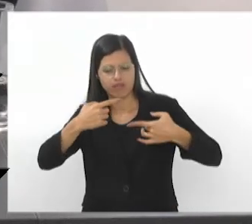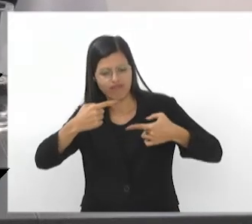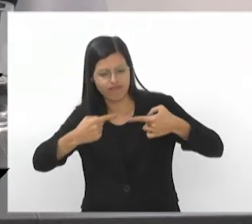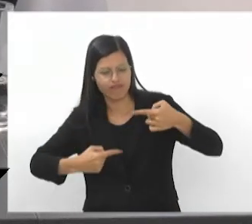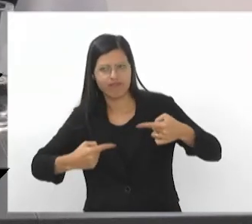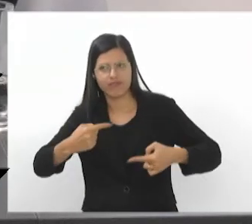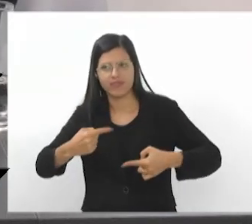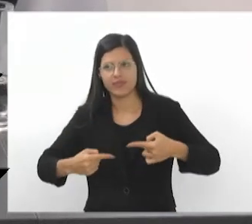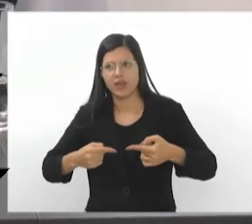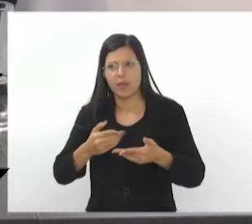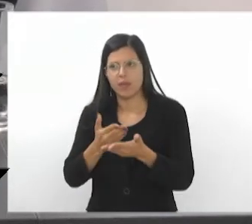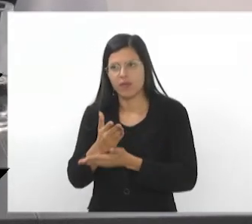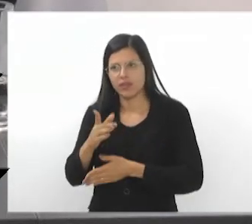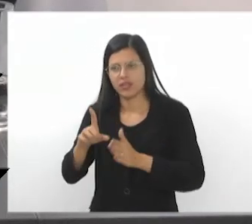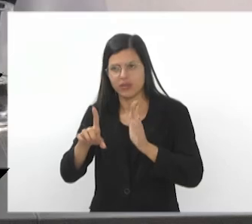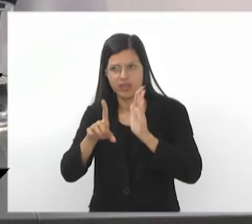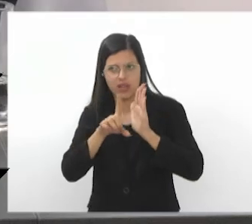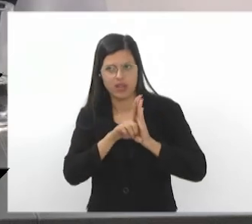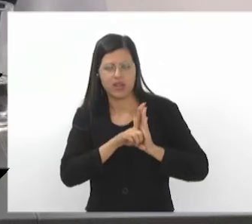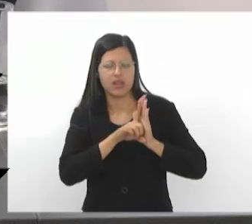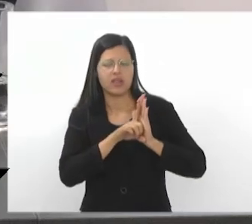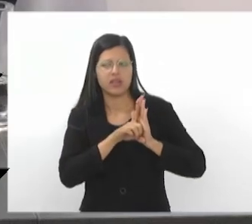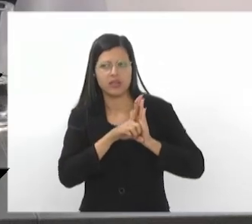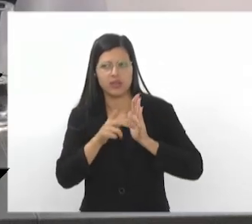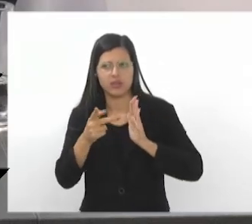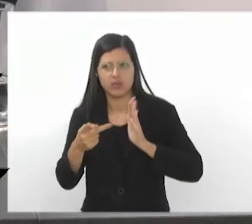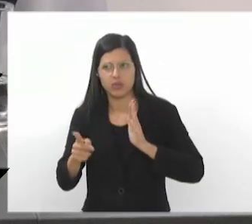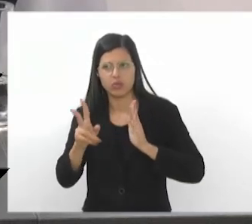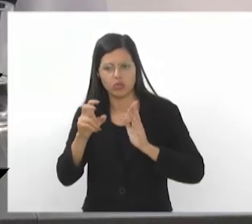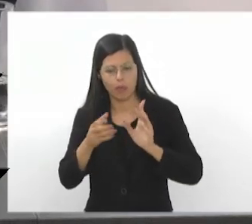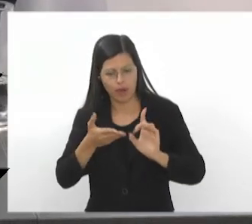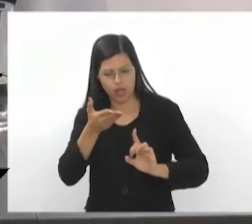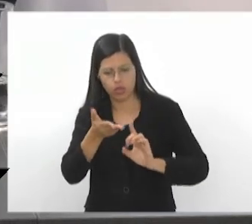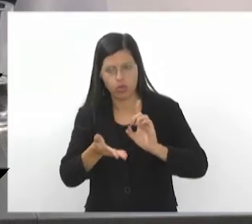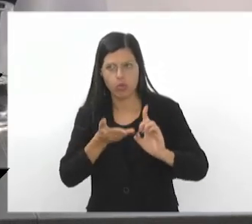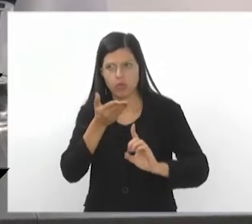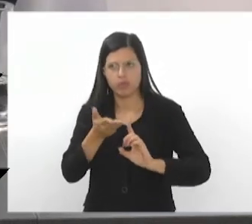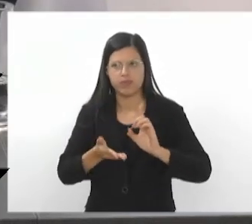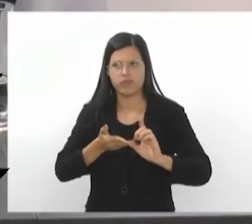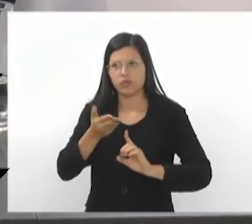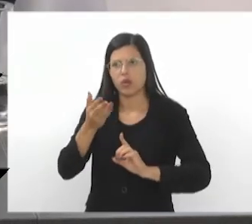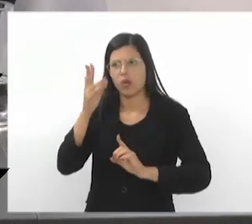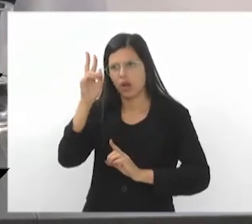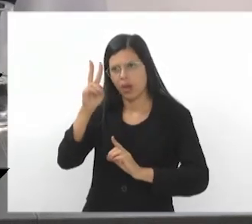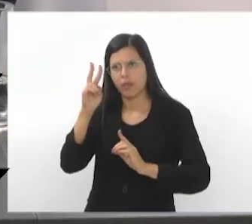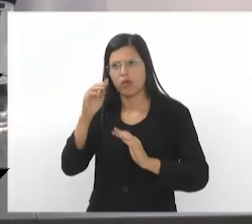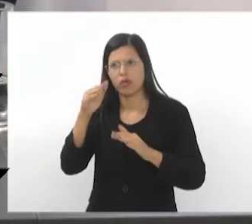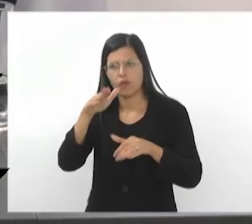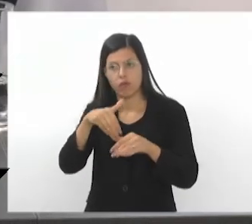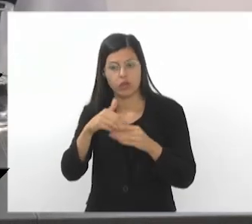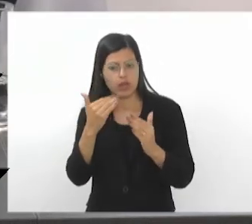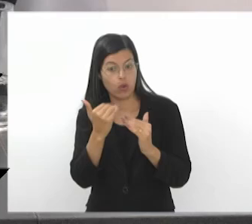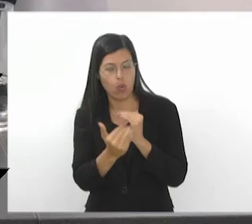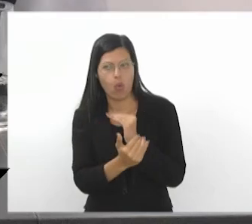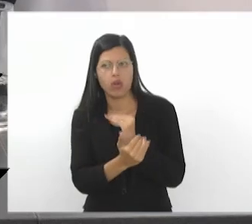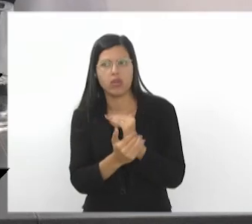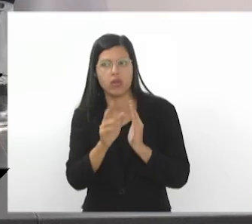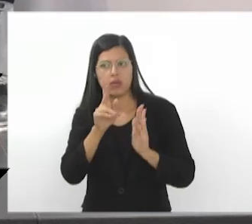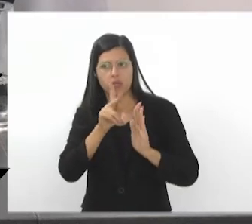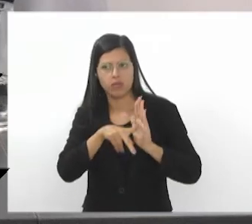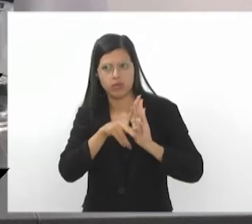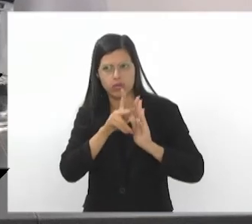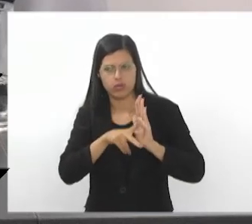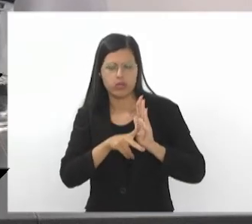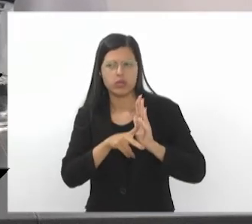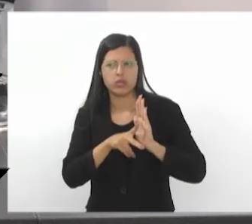da aprovação da lei de vossa autoria sobre as doulas. E eu me recordo que votei contrário ao projeto. Foi um momento